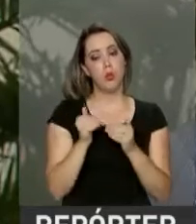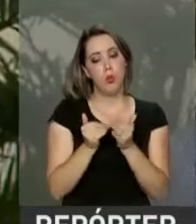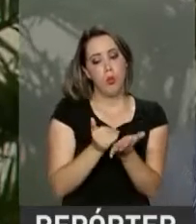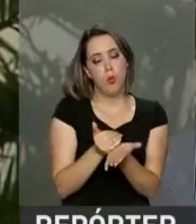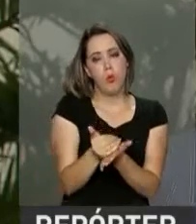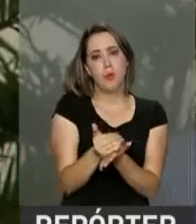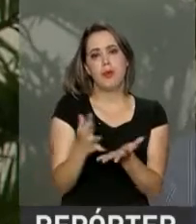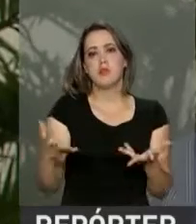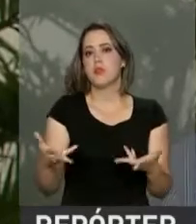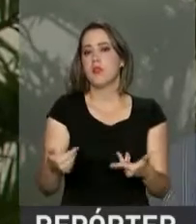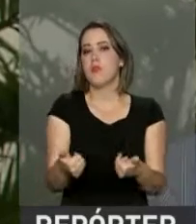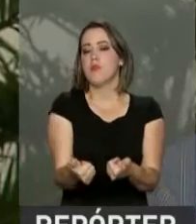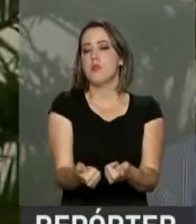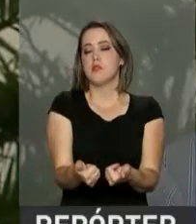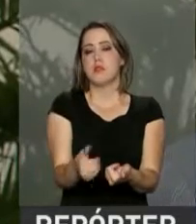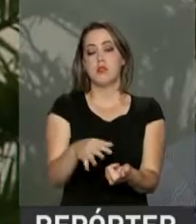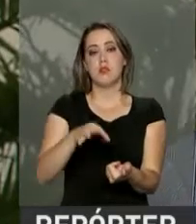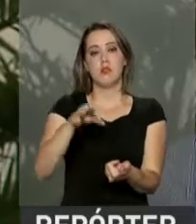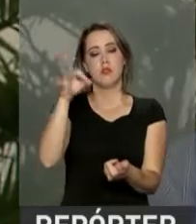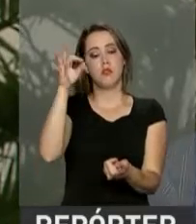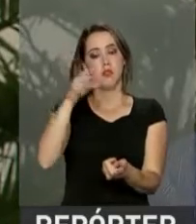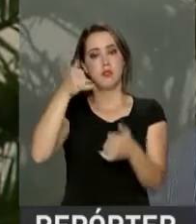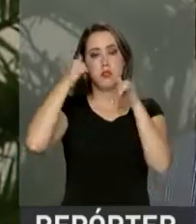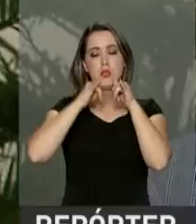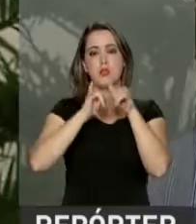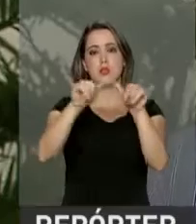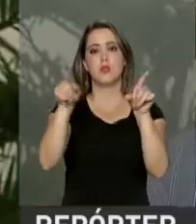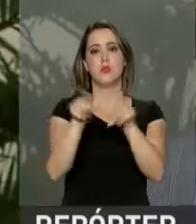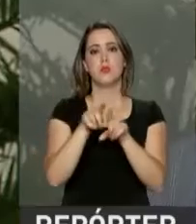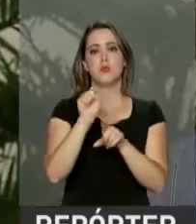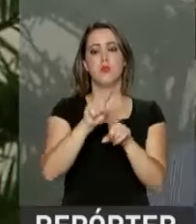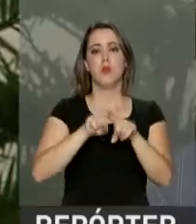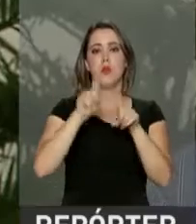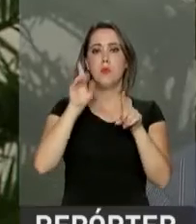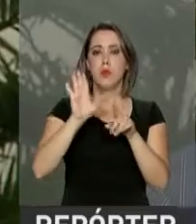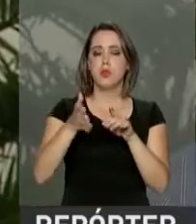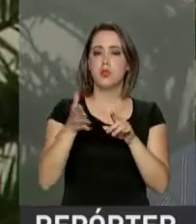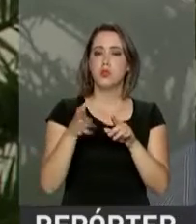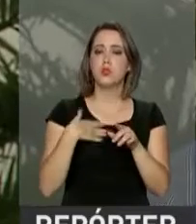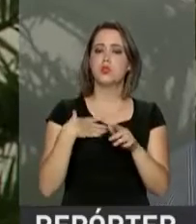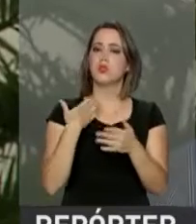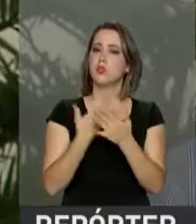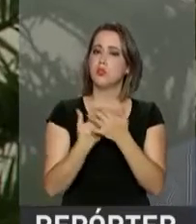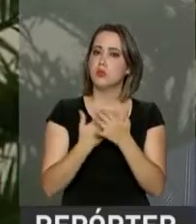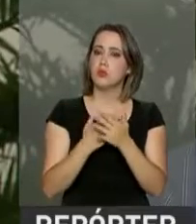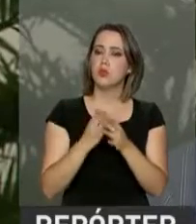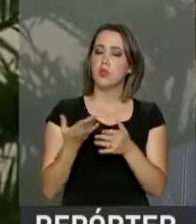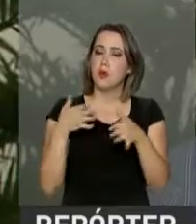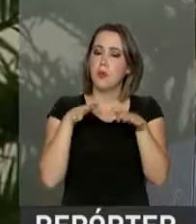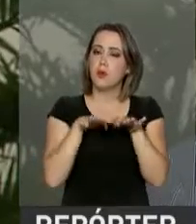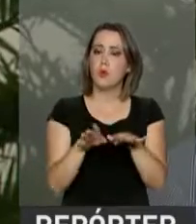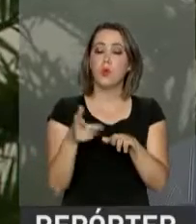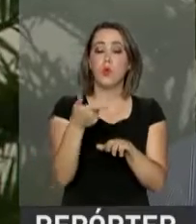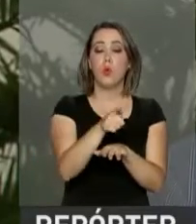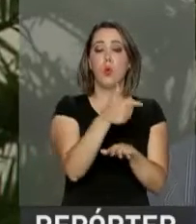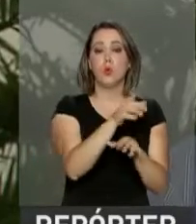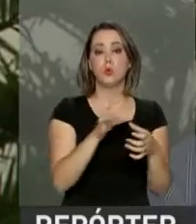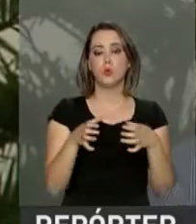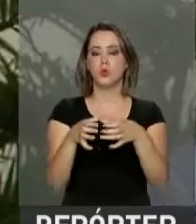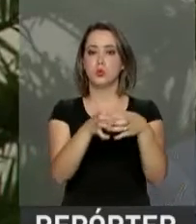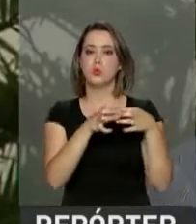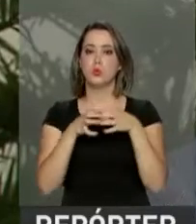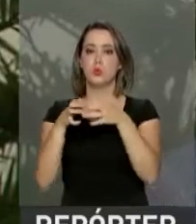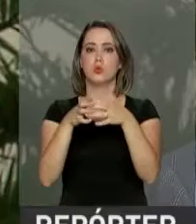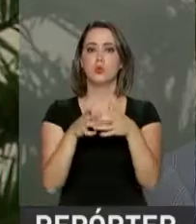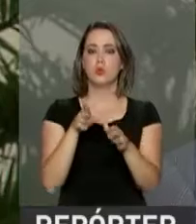eficiência energética digitalização e conectividade mas já há estudos para incluir outras áreas de